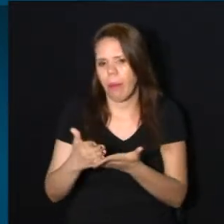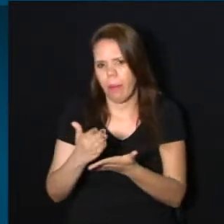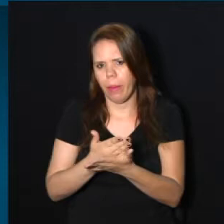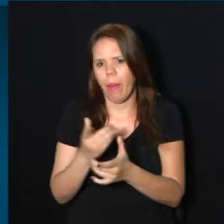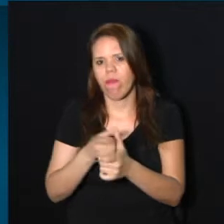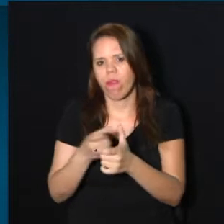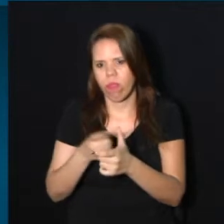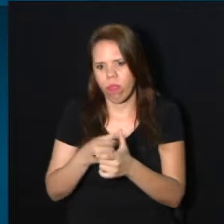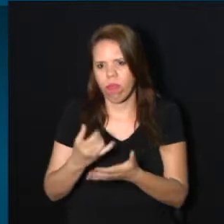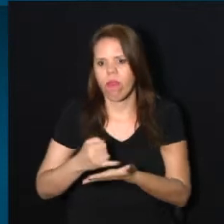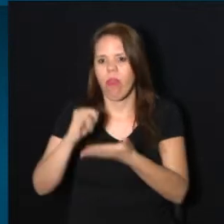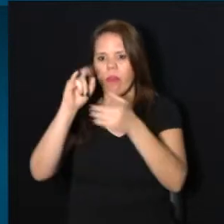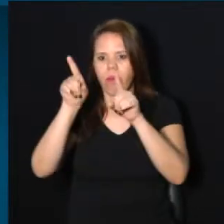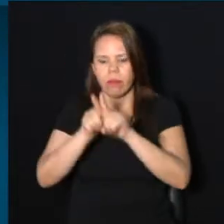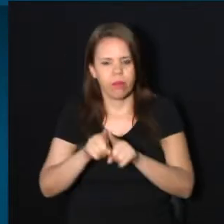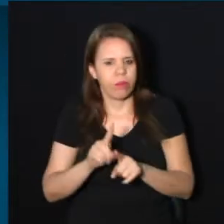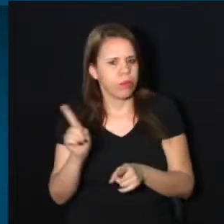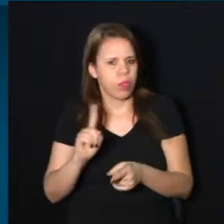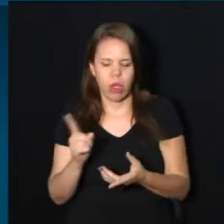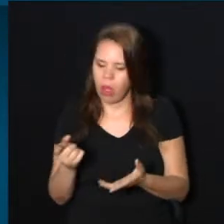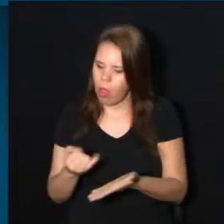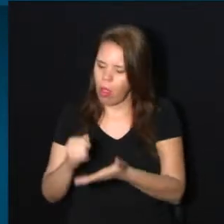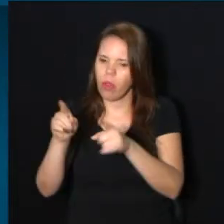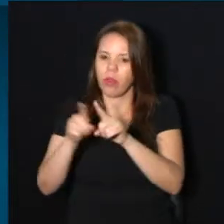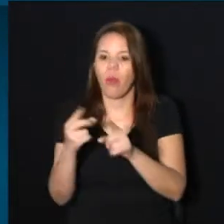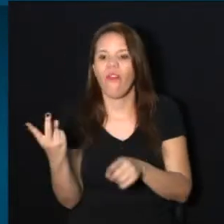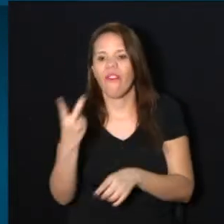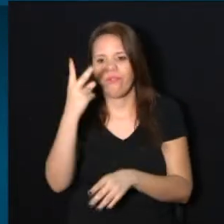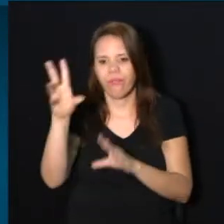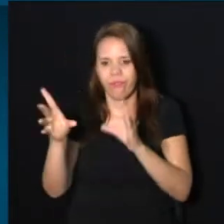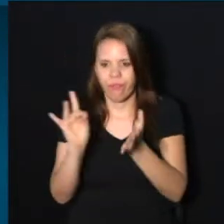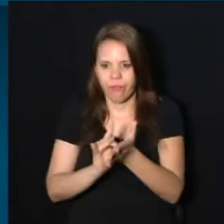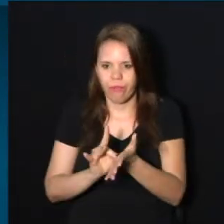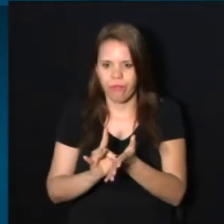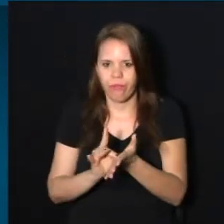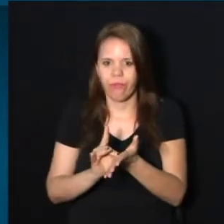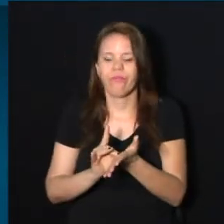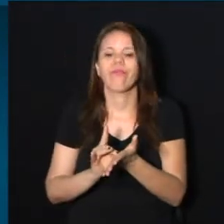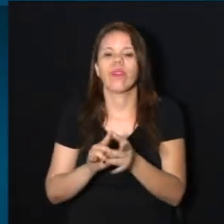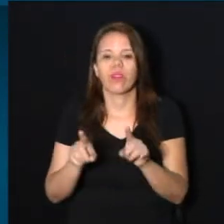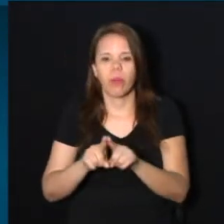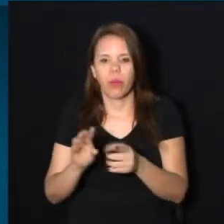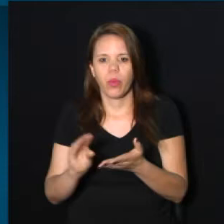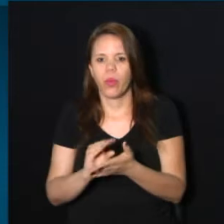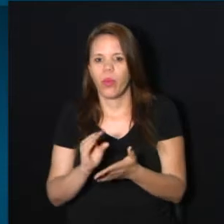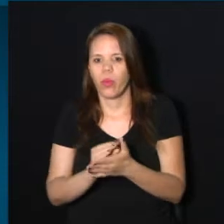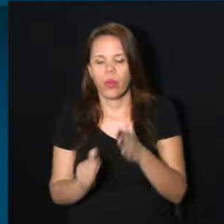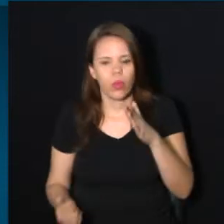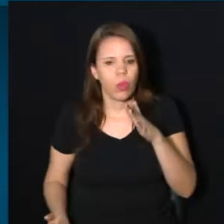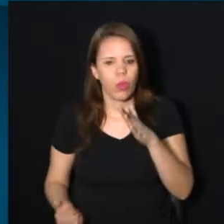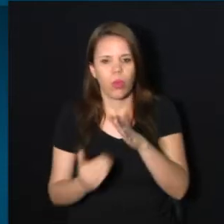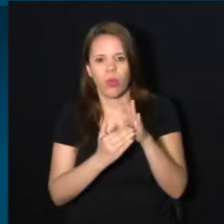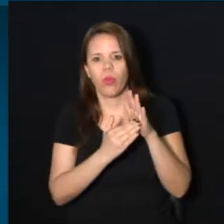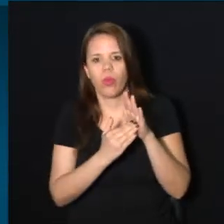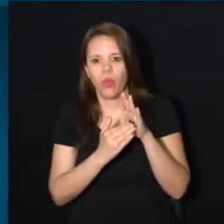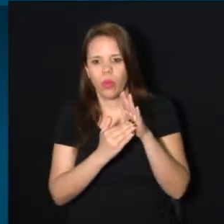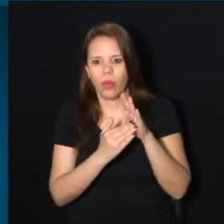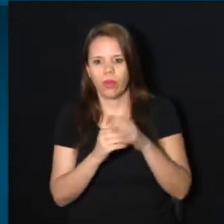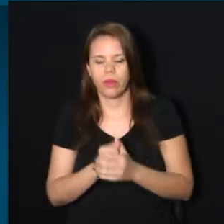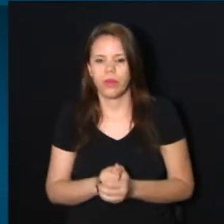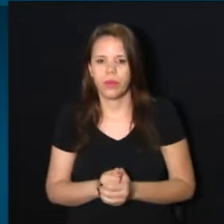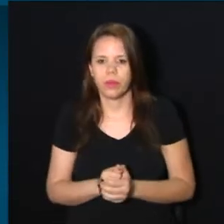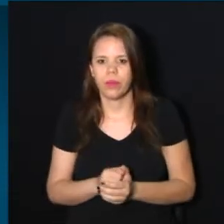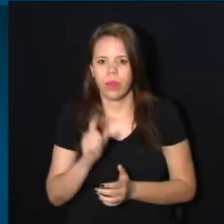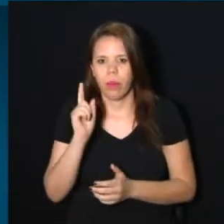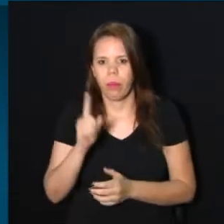créditos tributários e não tributários quando os valores consolidados dos créditos não ultrapassarem o correspondente